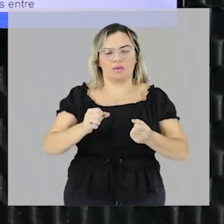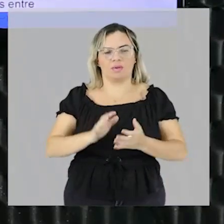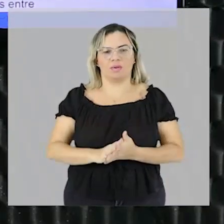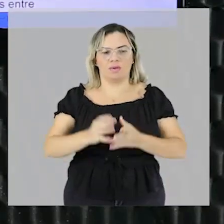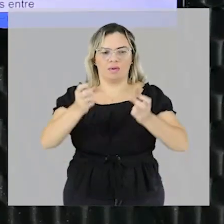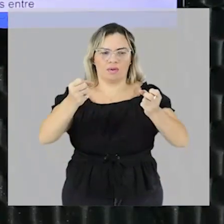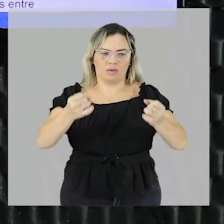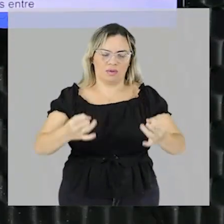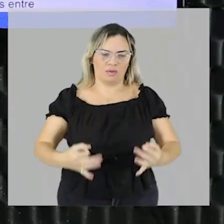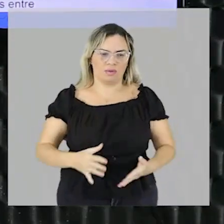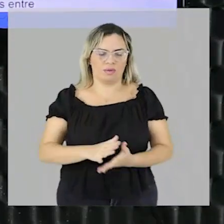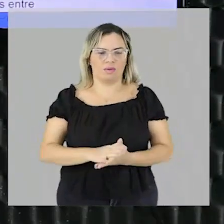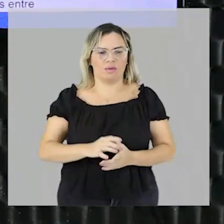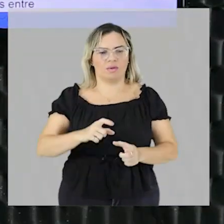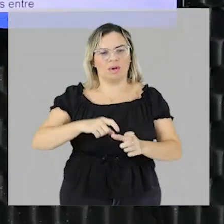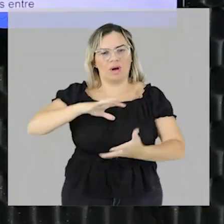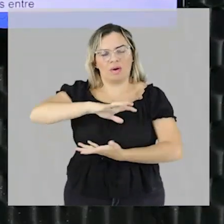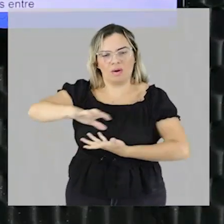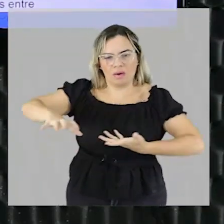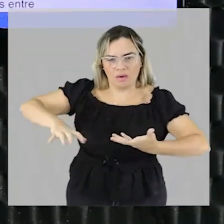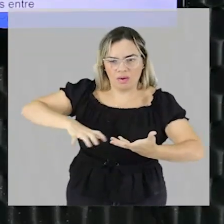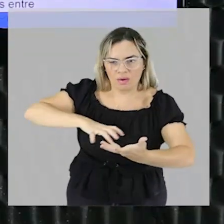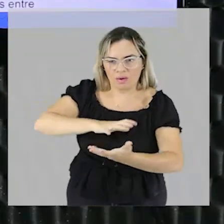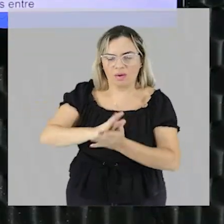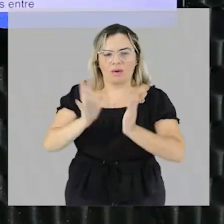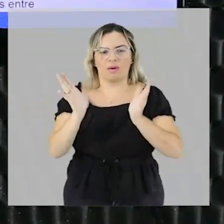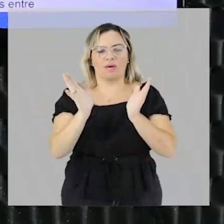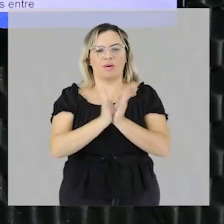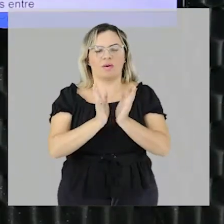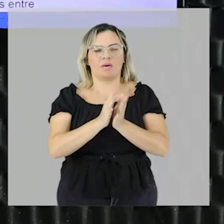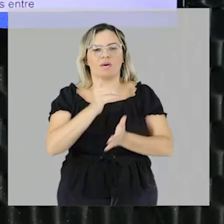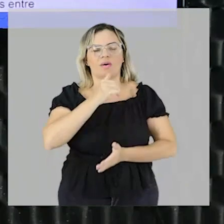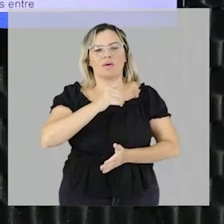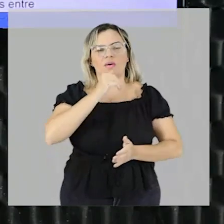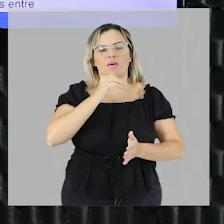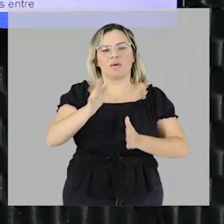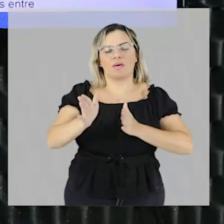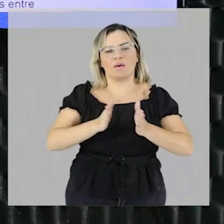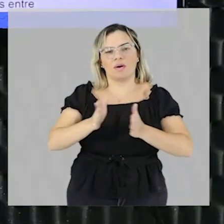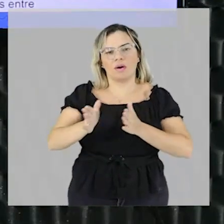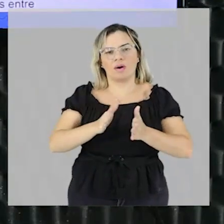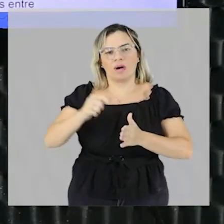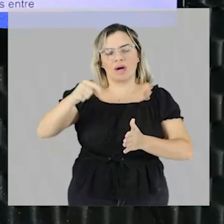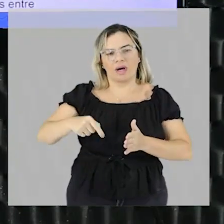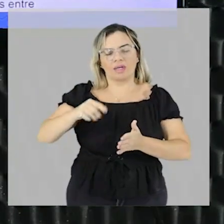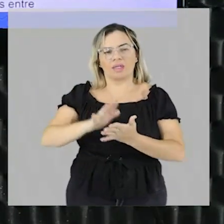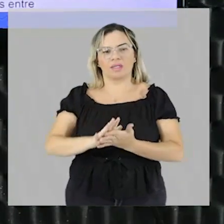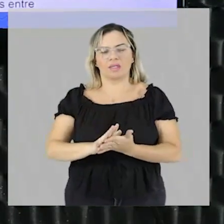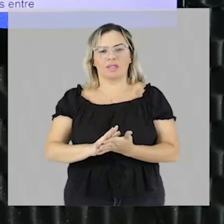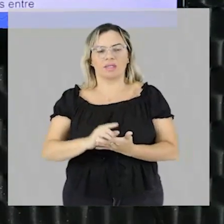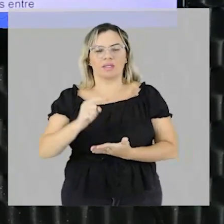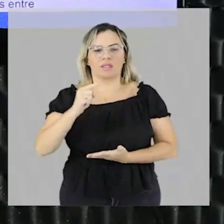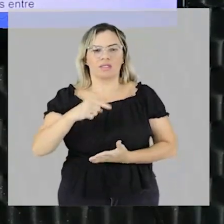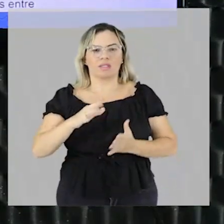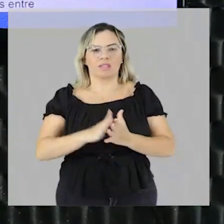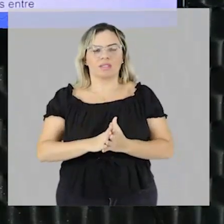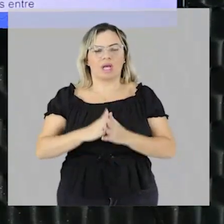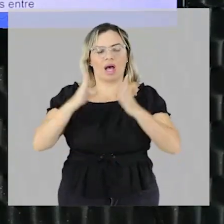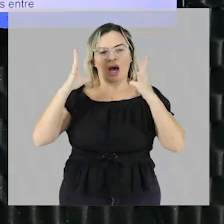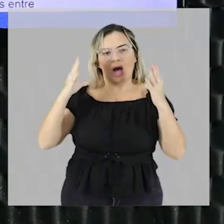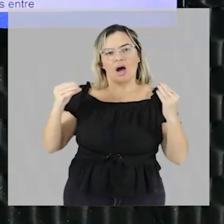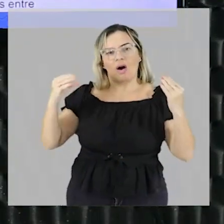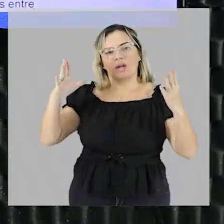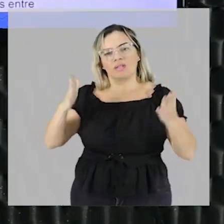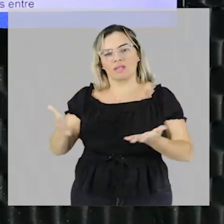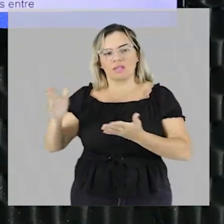insurreição pernambucana, né, que ocorreu na época, por exemplo, dos holandeses. Ele pode falar da Revolução